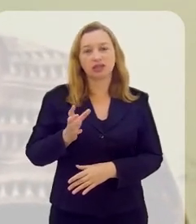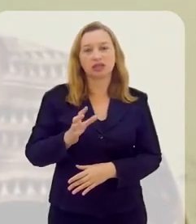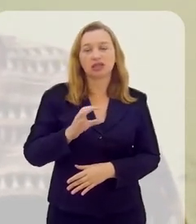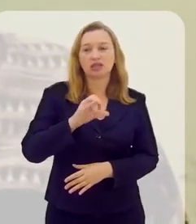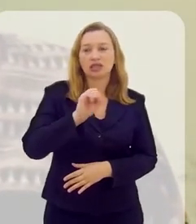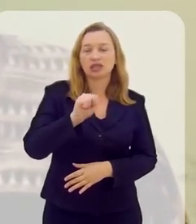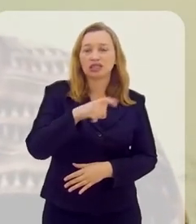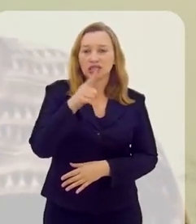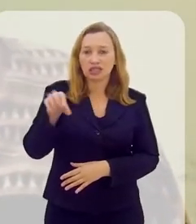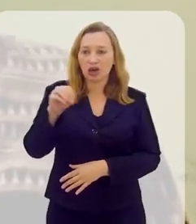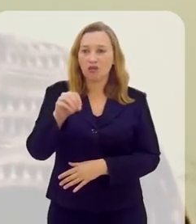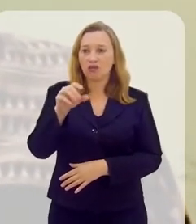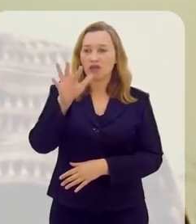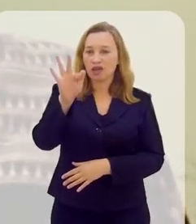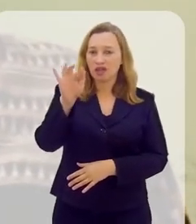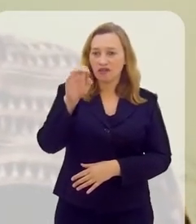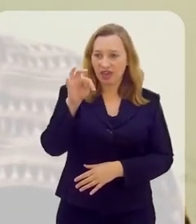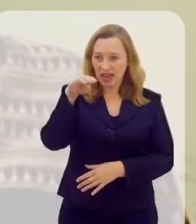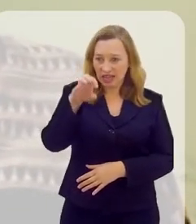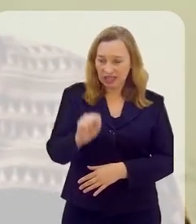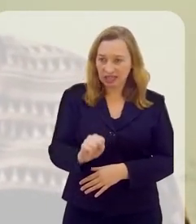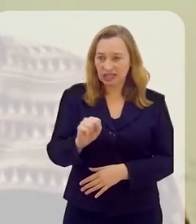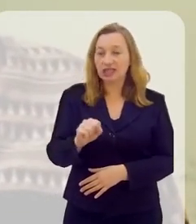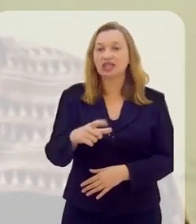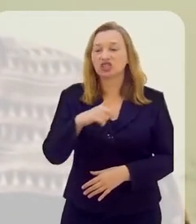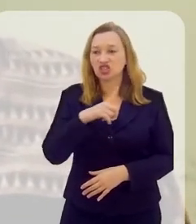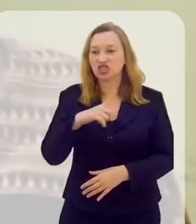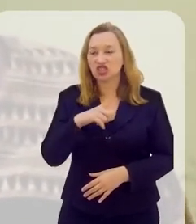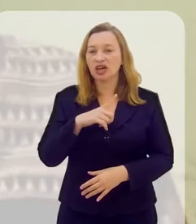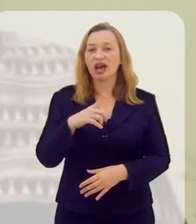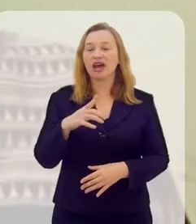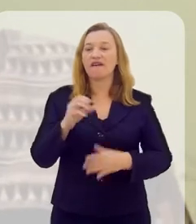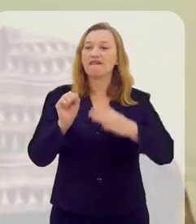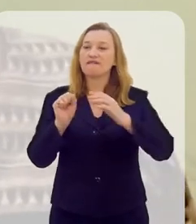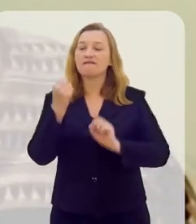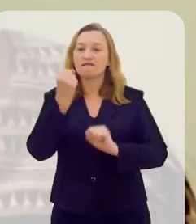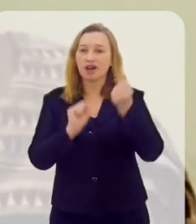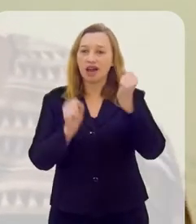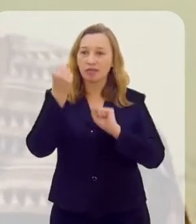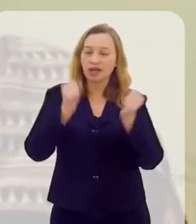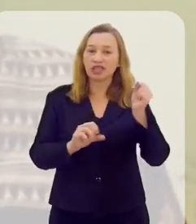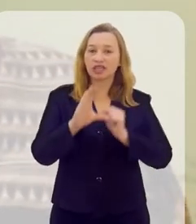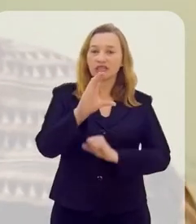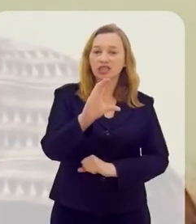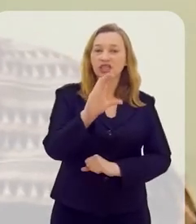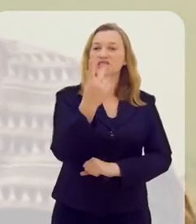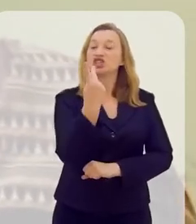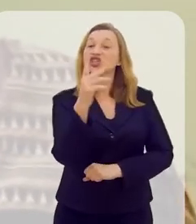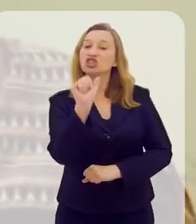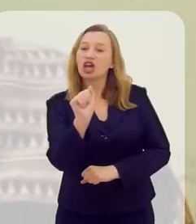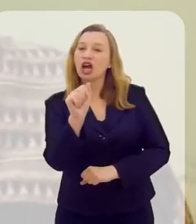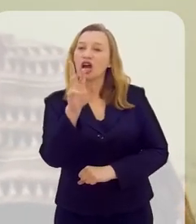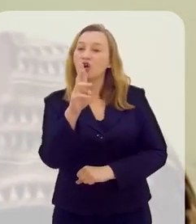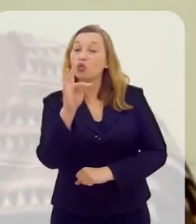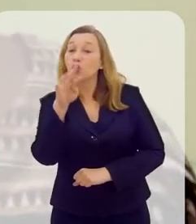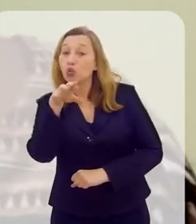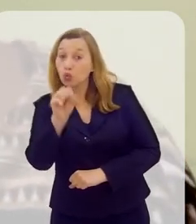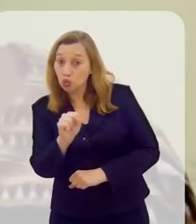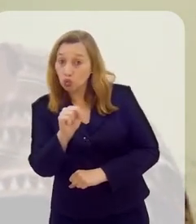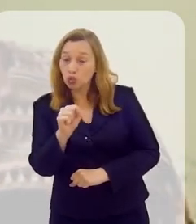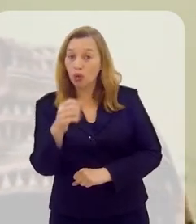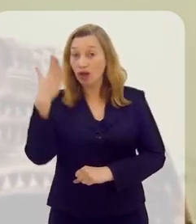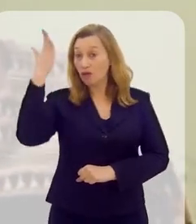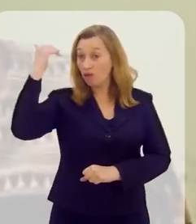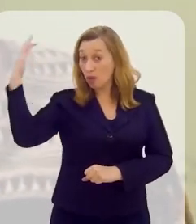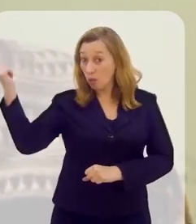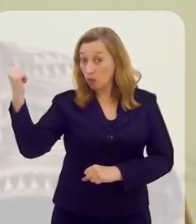cidade de São Félix. Existia a fábrica de charutos Dahneman, que foi um polo muito grande econômico.